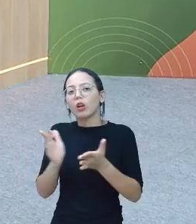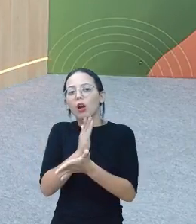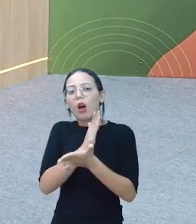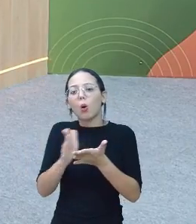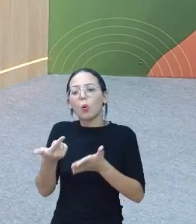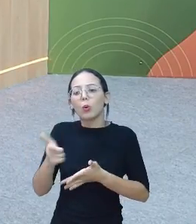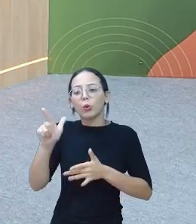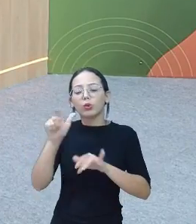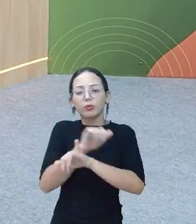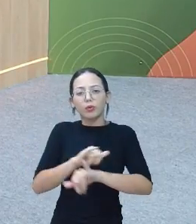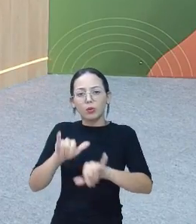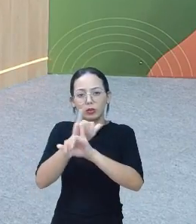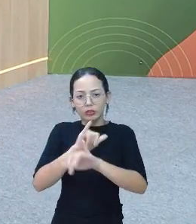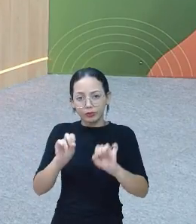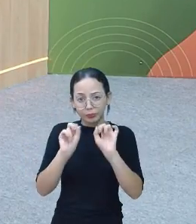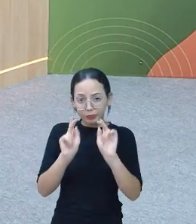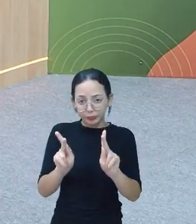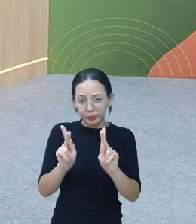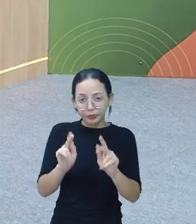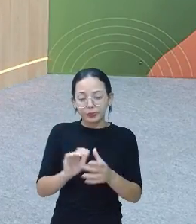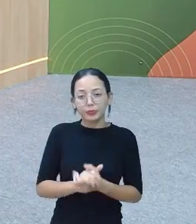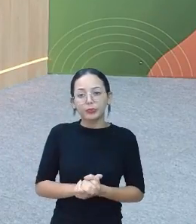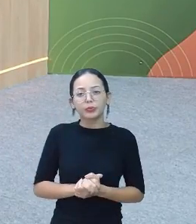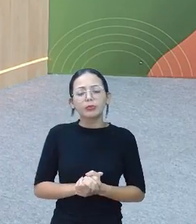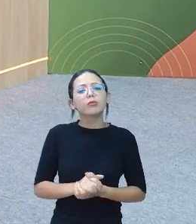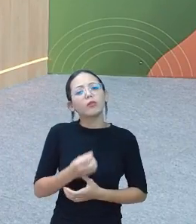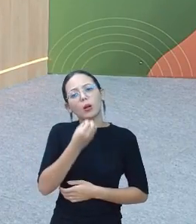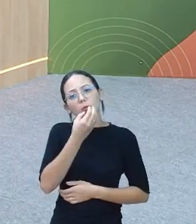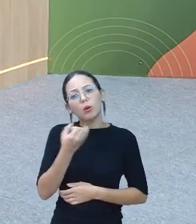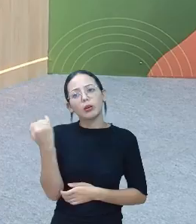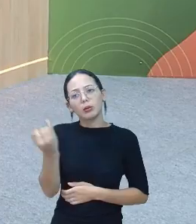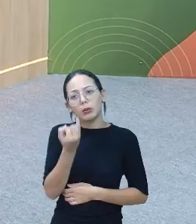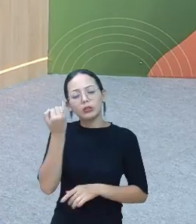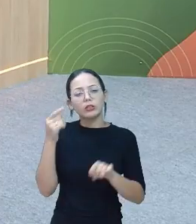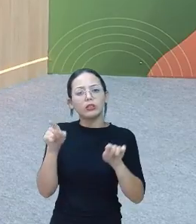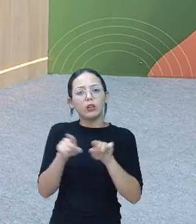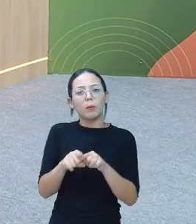outras informações, tá certo? Então, é muito importante a gente também